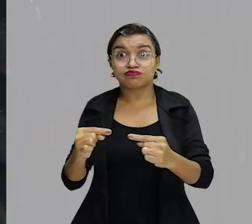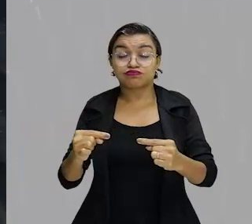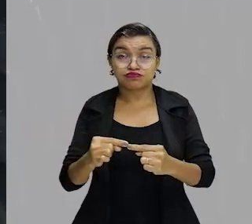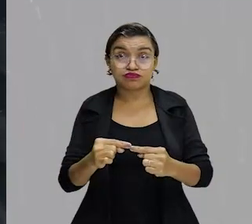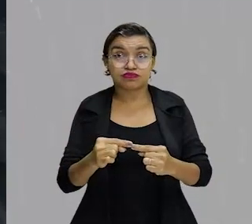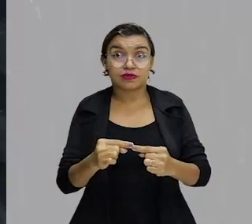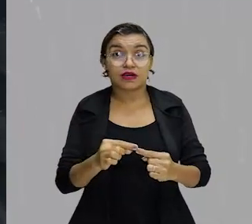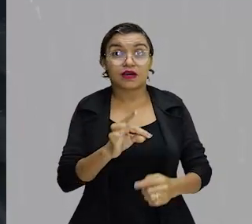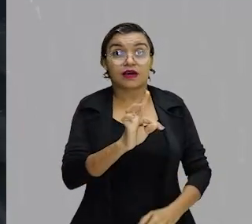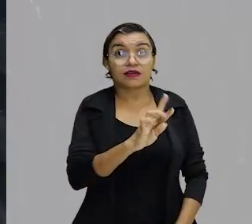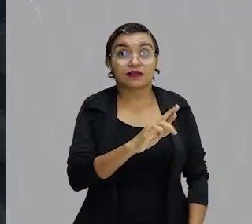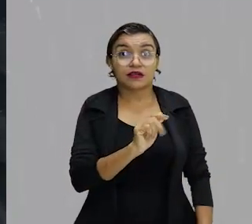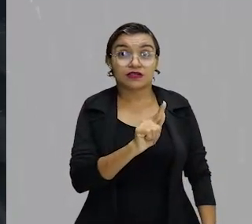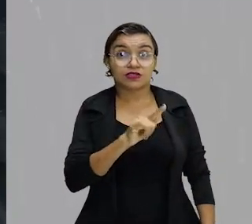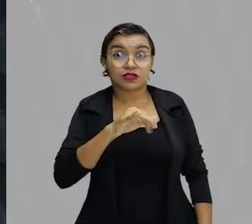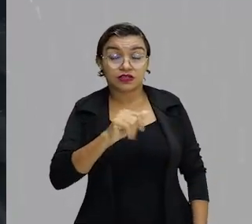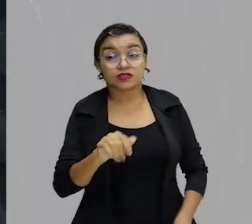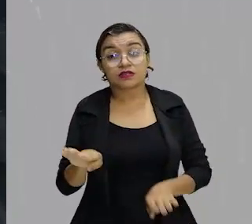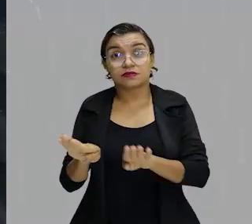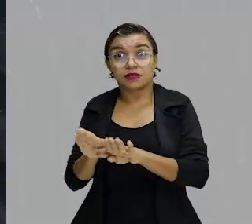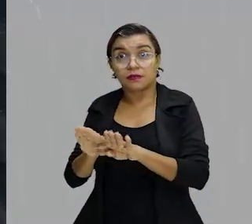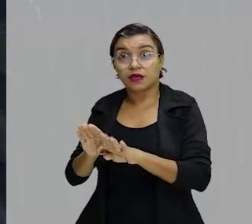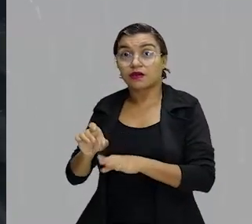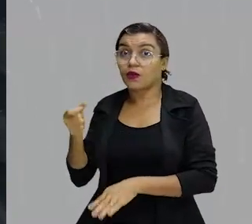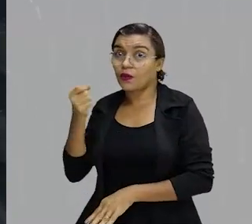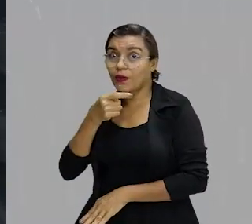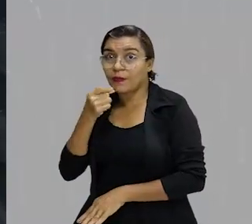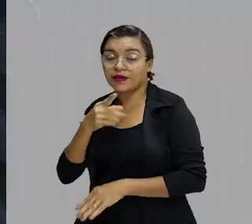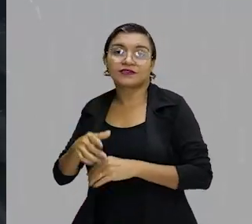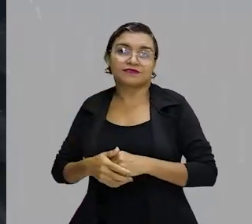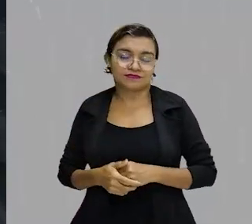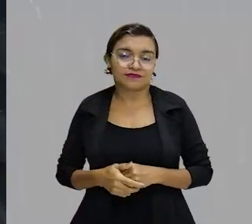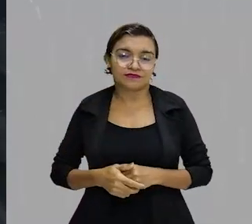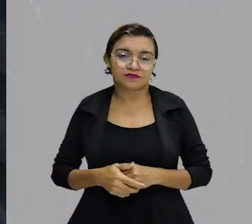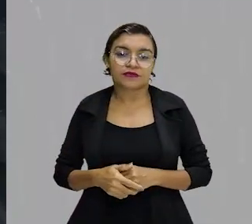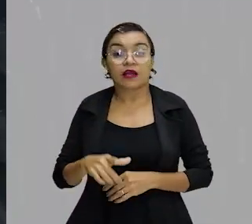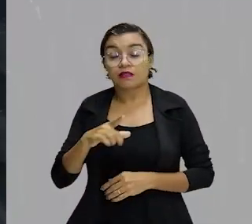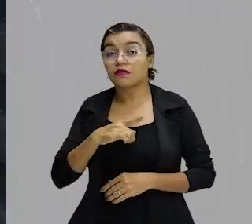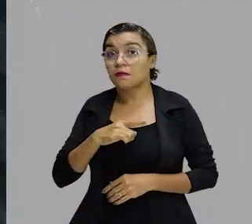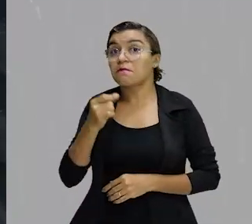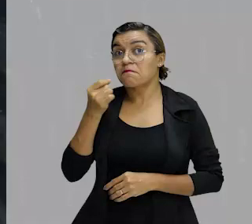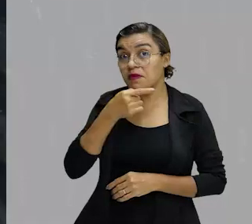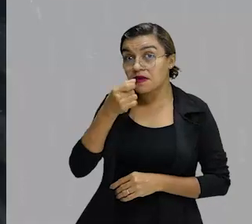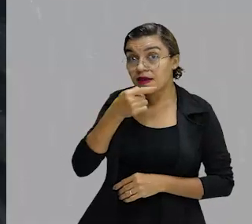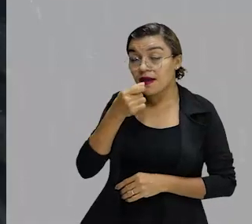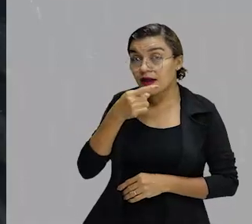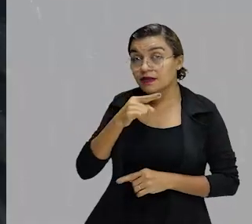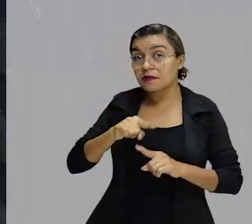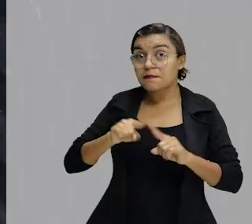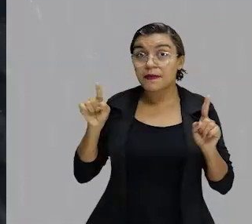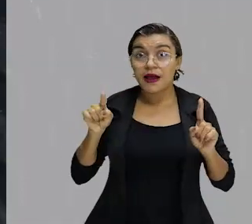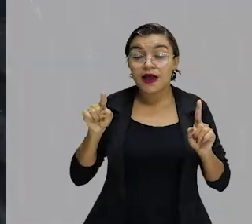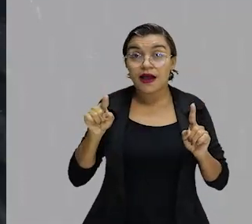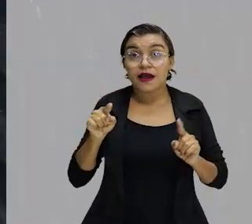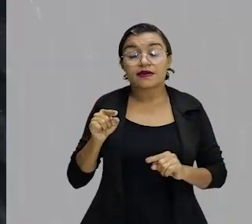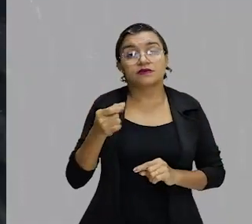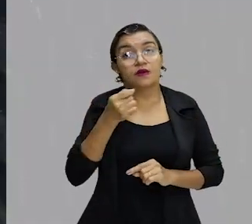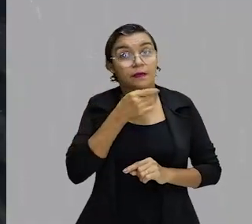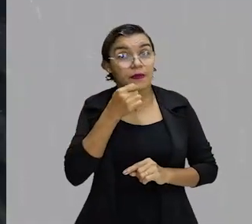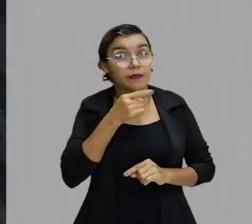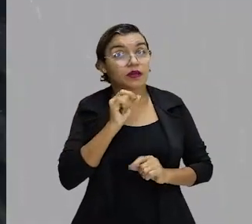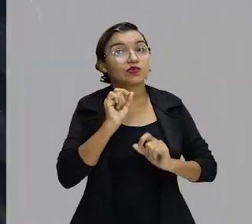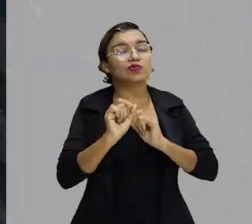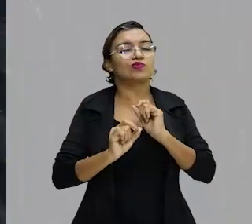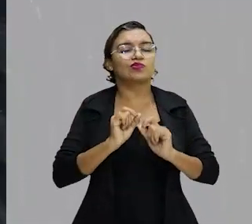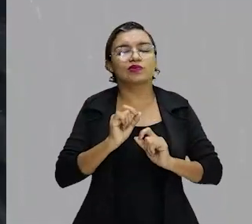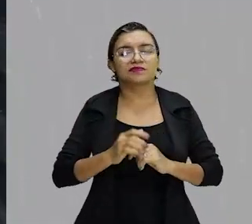tragédia e a comédia. Existe um texto que tem piadas, Mas essas piadas ou essa comicidade,